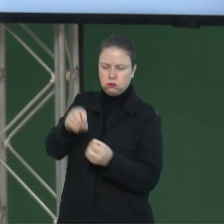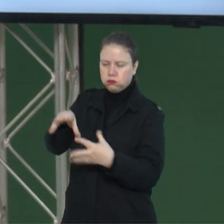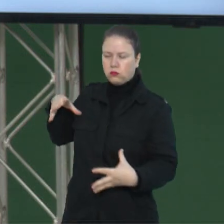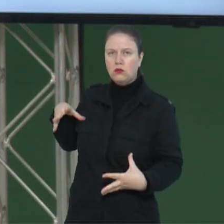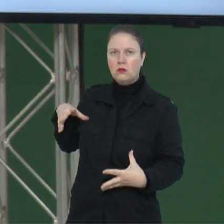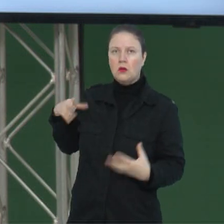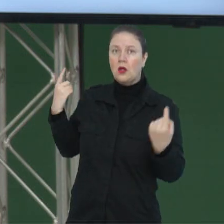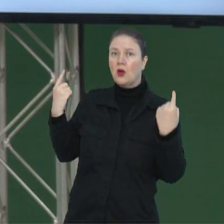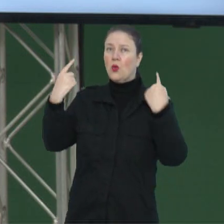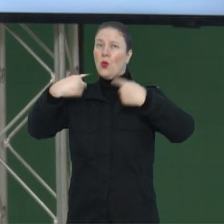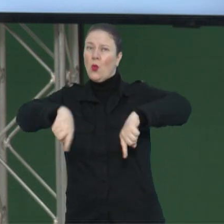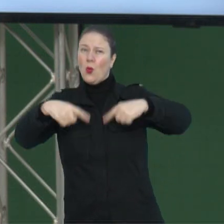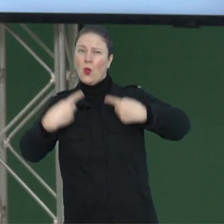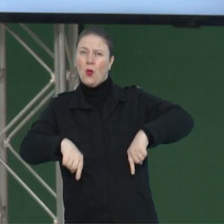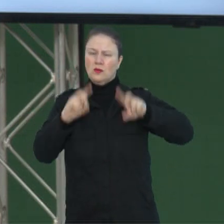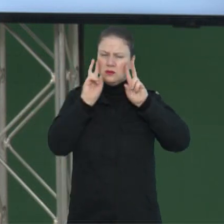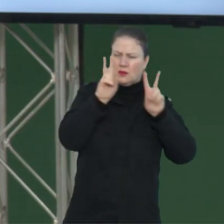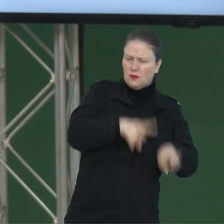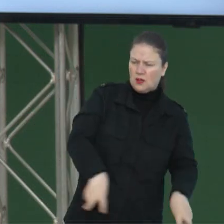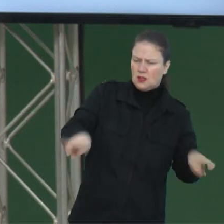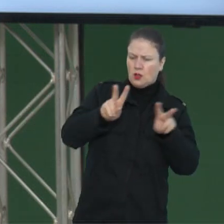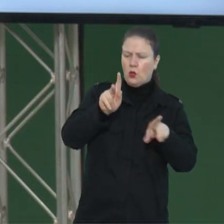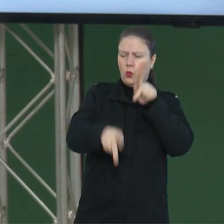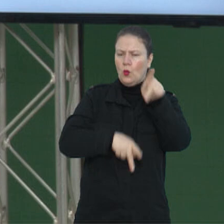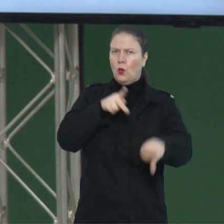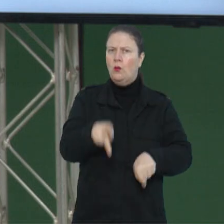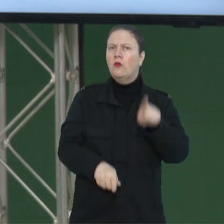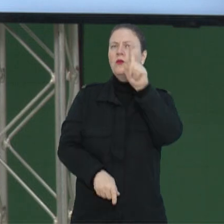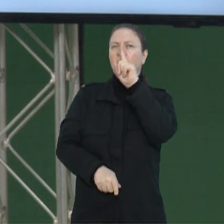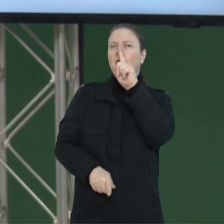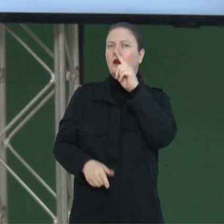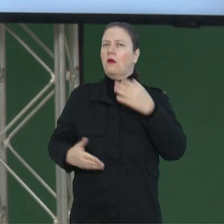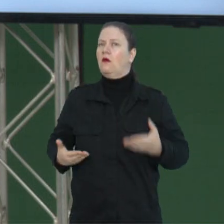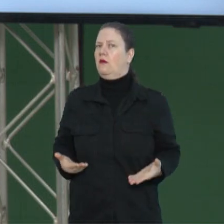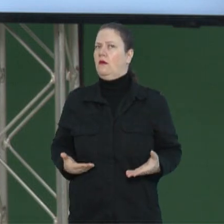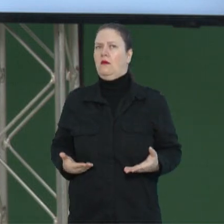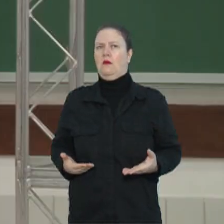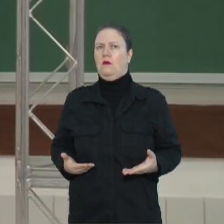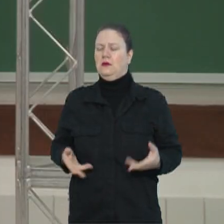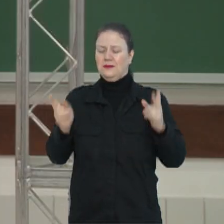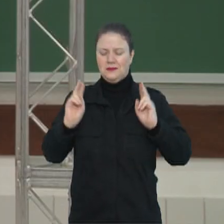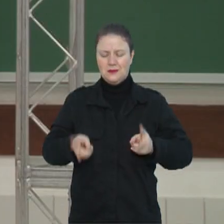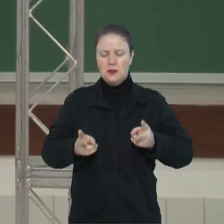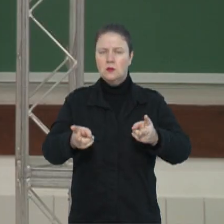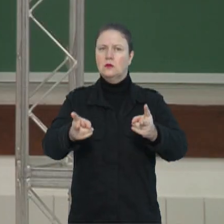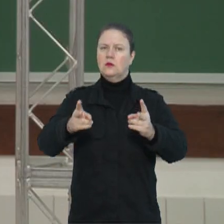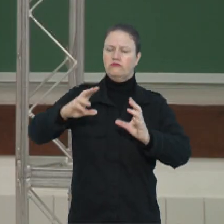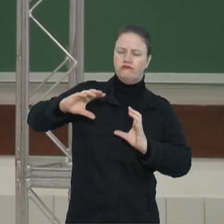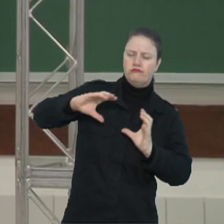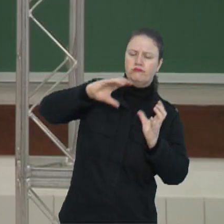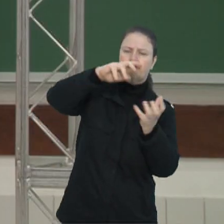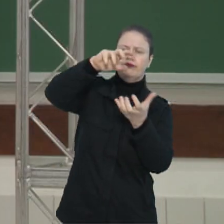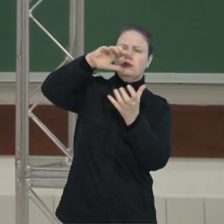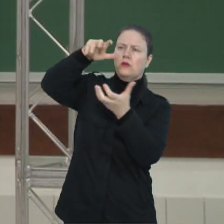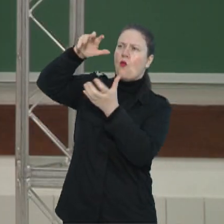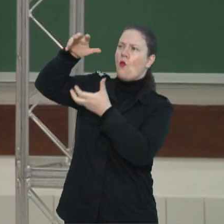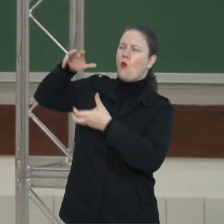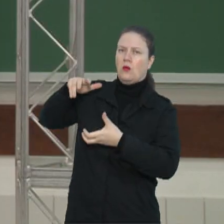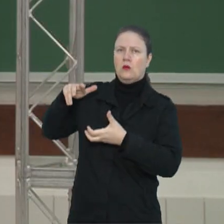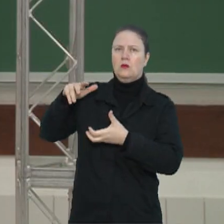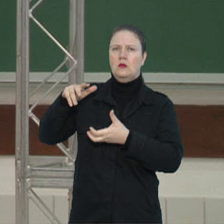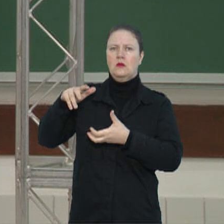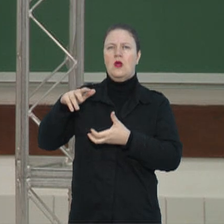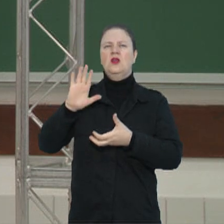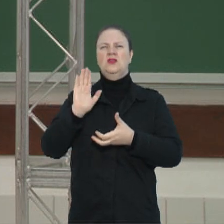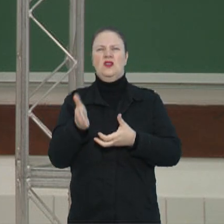contra a visão dos gregos do mundo, né? Porque para os gregos o universo sempre esteve aqui. Há muito tempo atrás o que reinava era o caos, né? E do caos veio